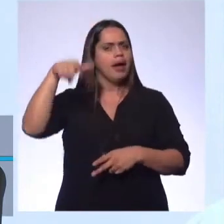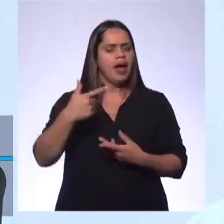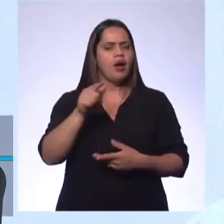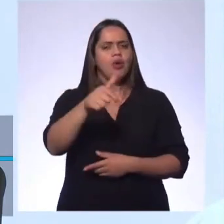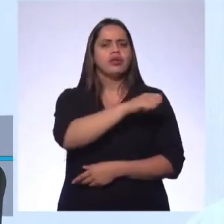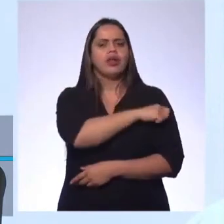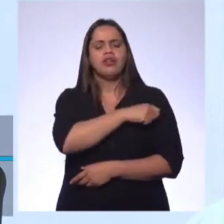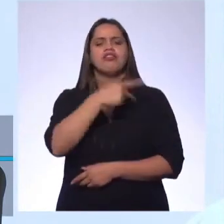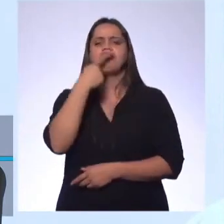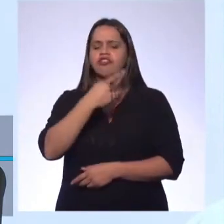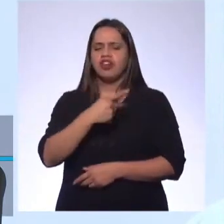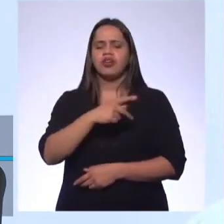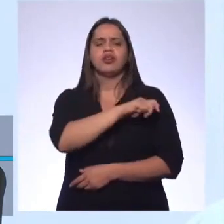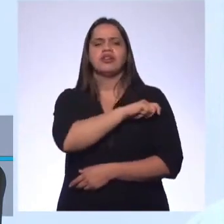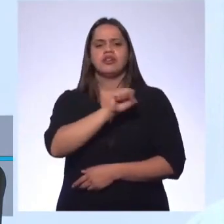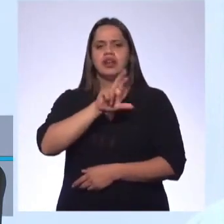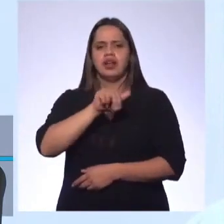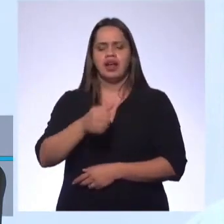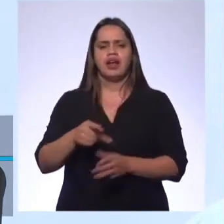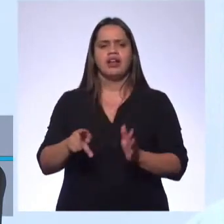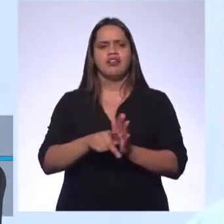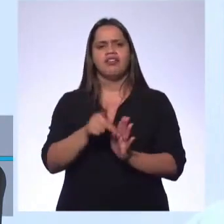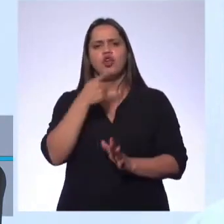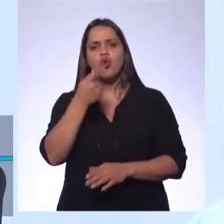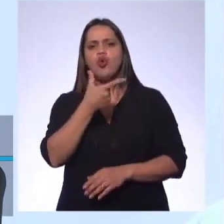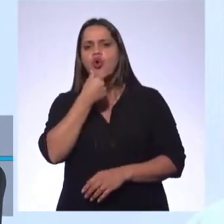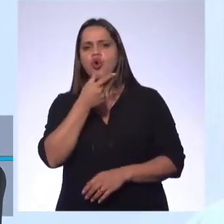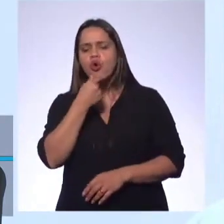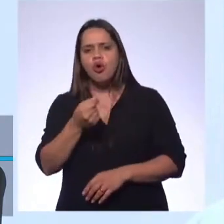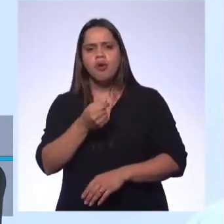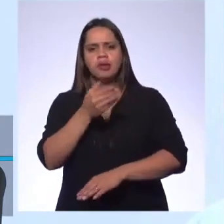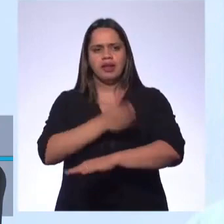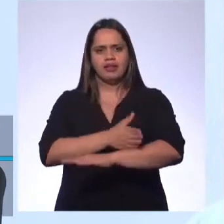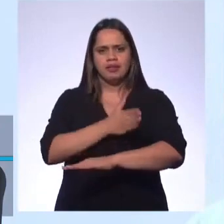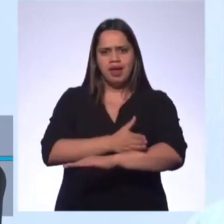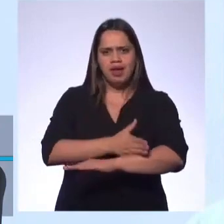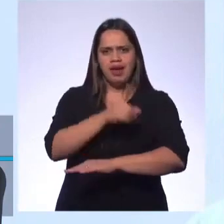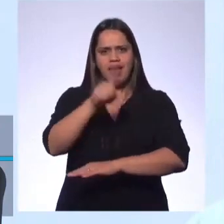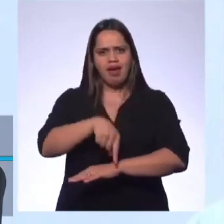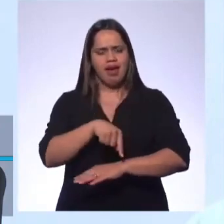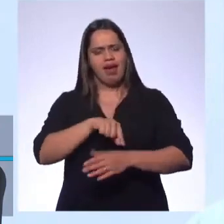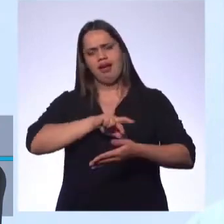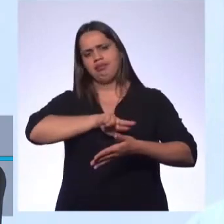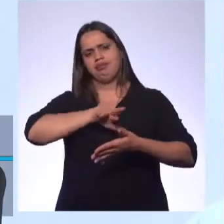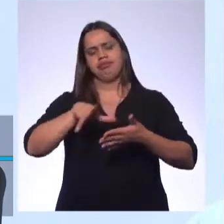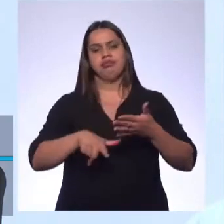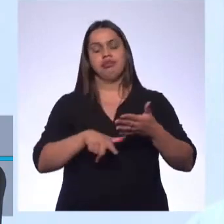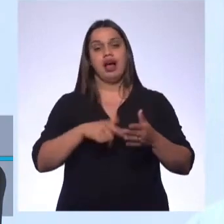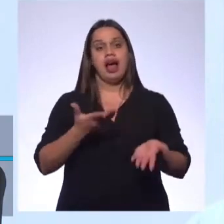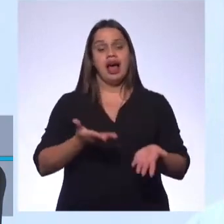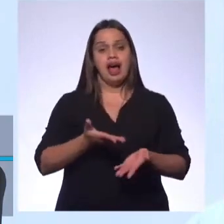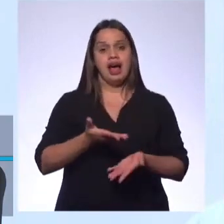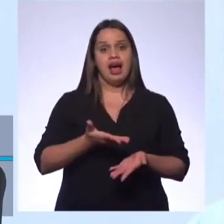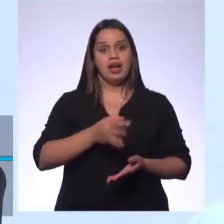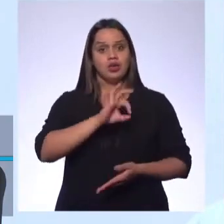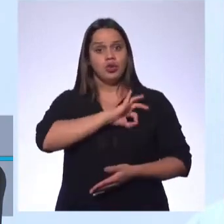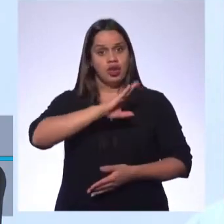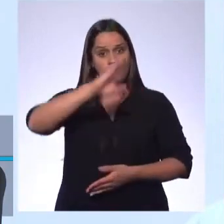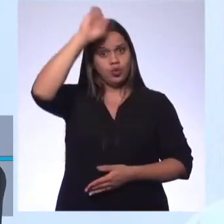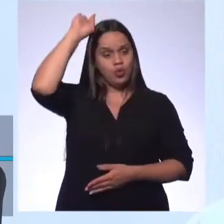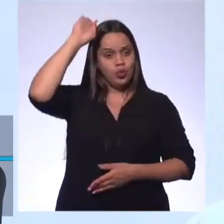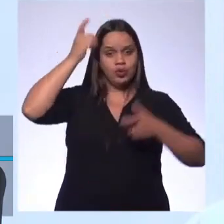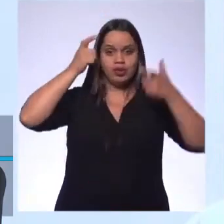cavaleiro medieval. Homem da Idade Média. E aí vai. Vamos lá. Soldado romano,